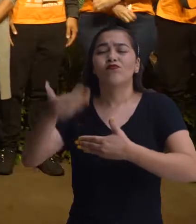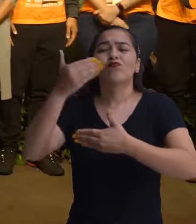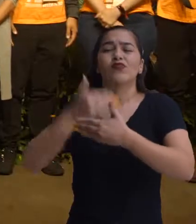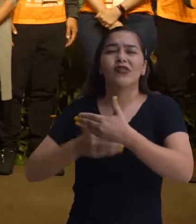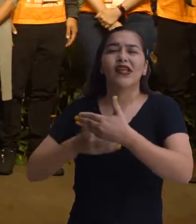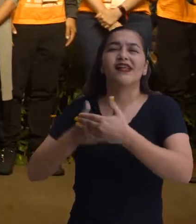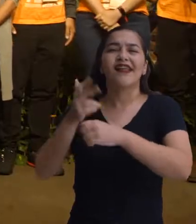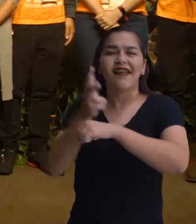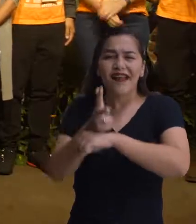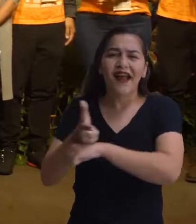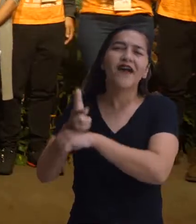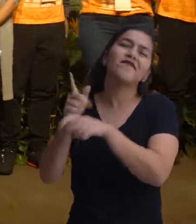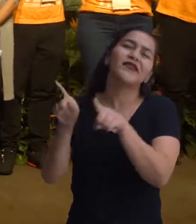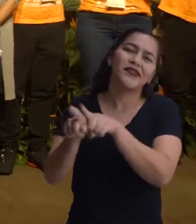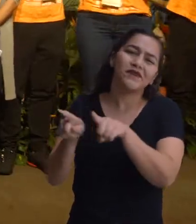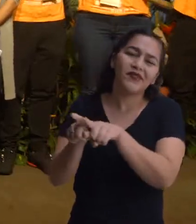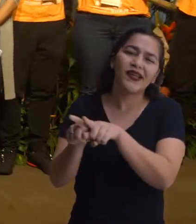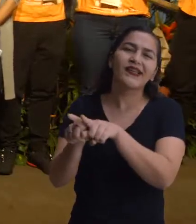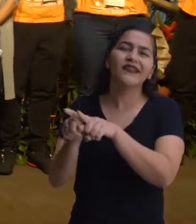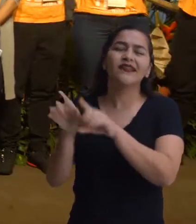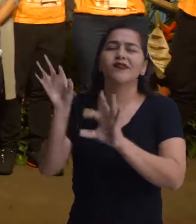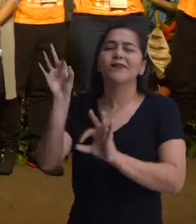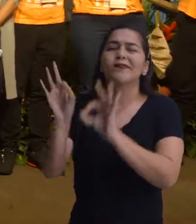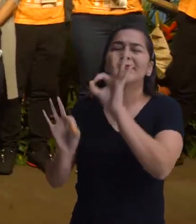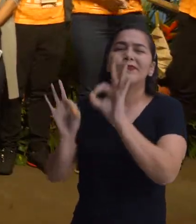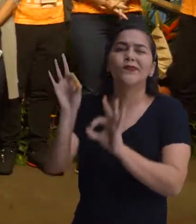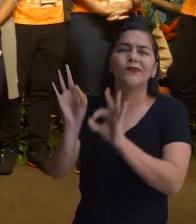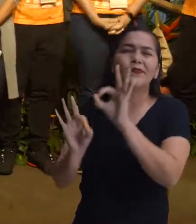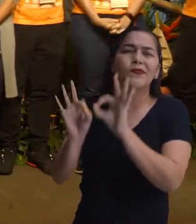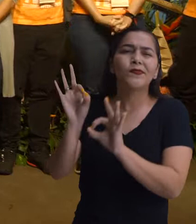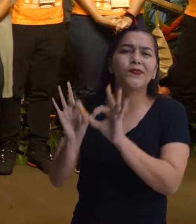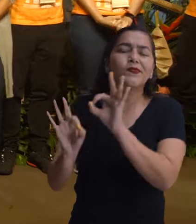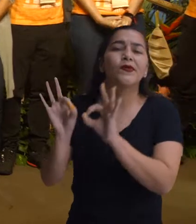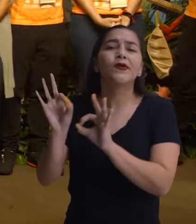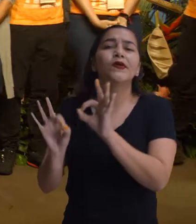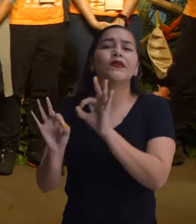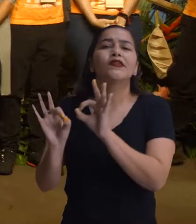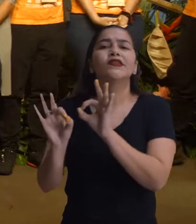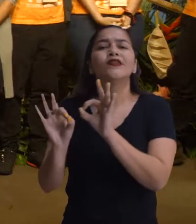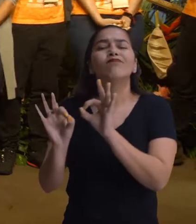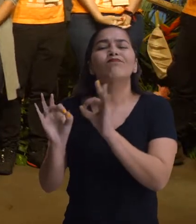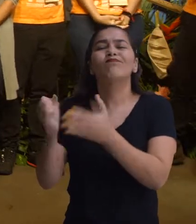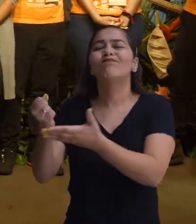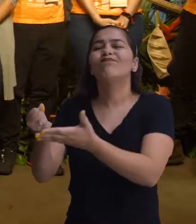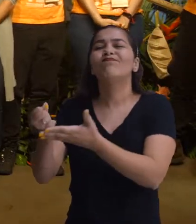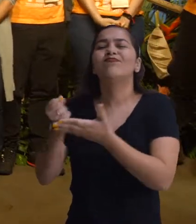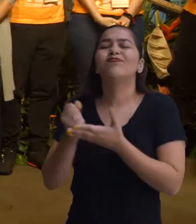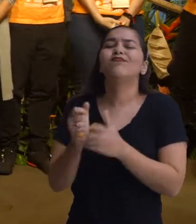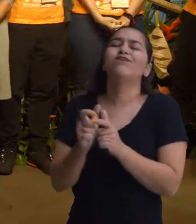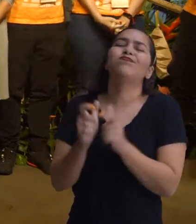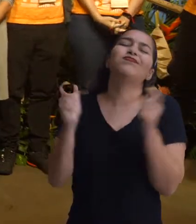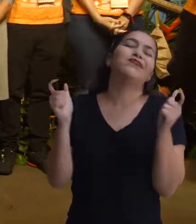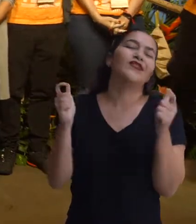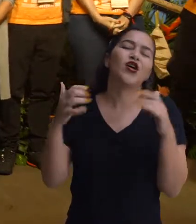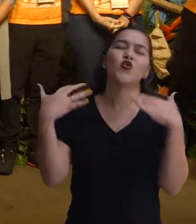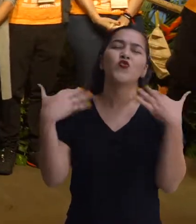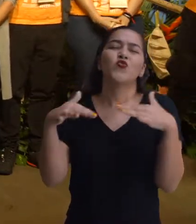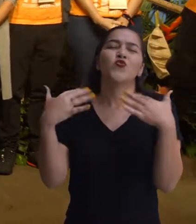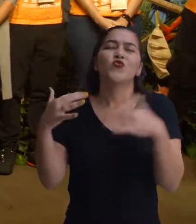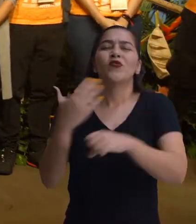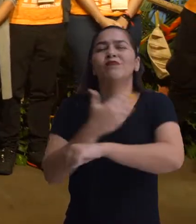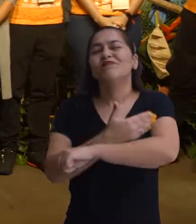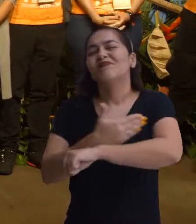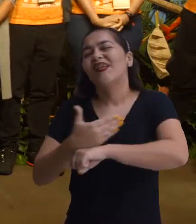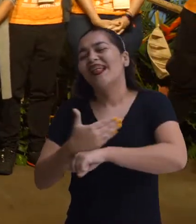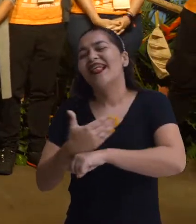esteve por trás, inclusive dessas câmeras, né, que estou falando aqui, que engrandeceram, né, e foram muito